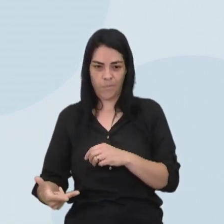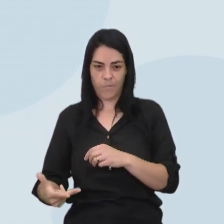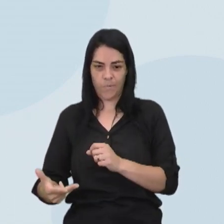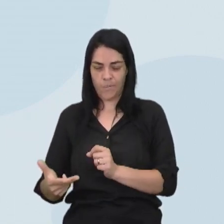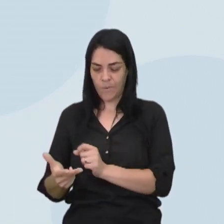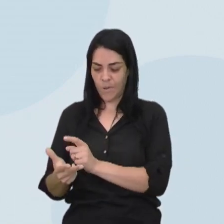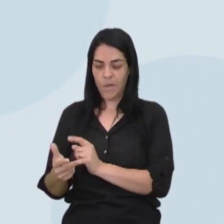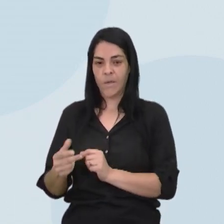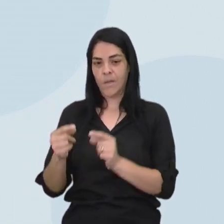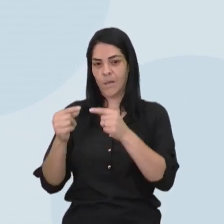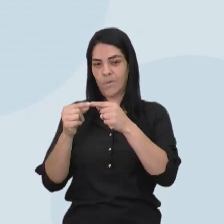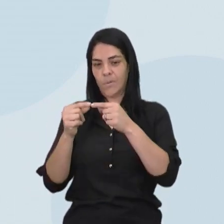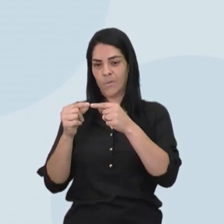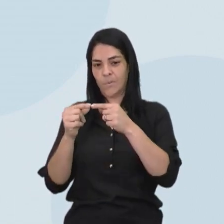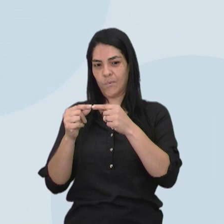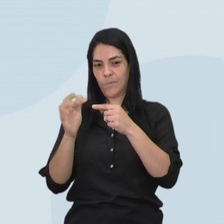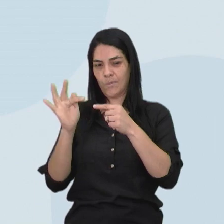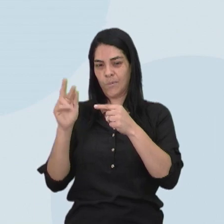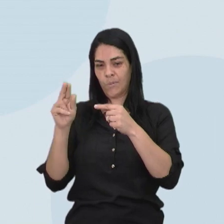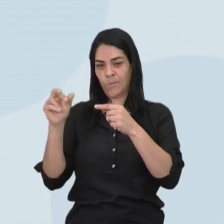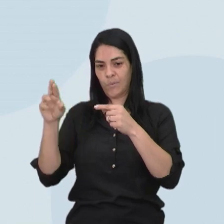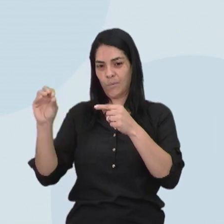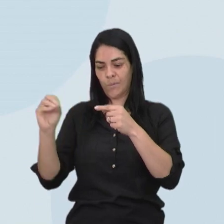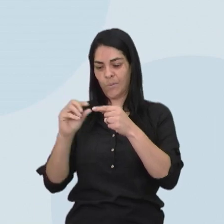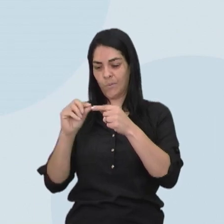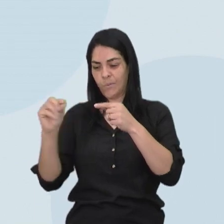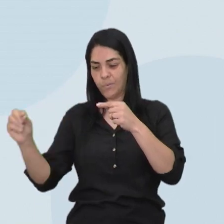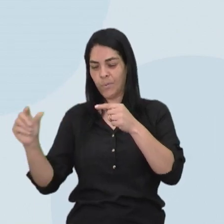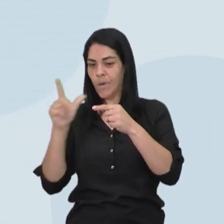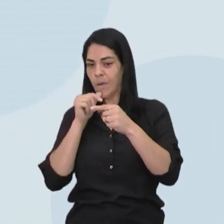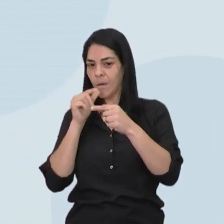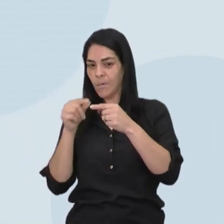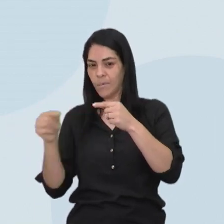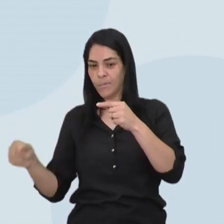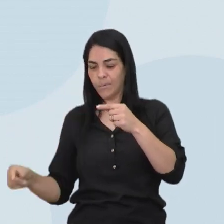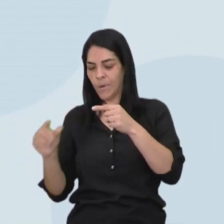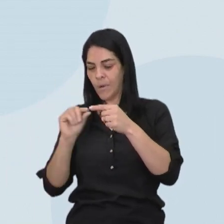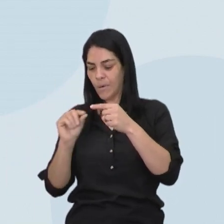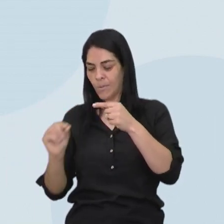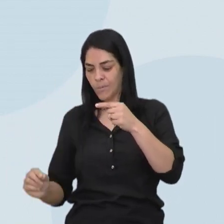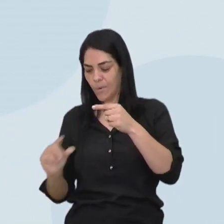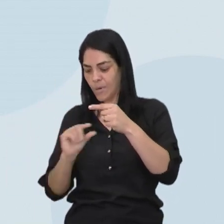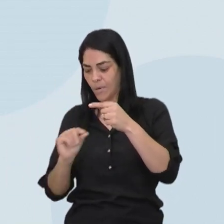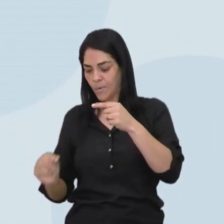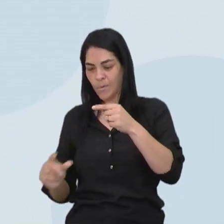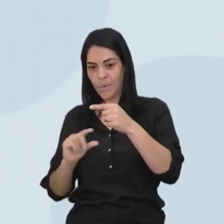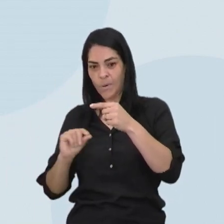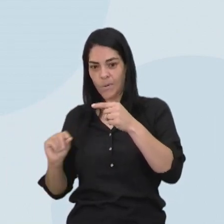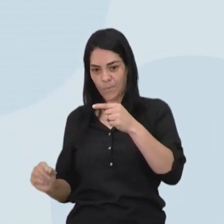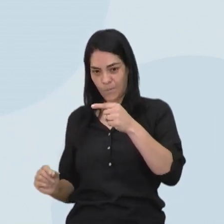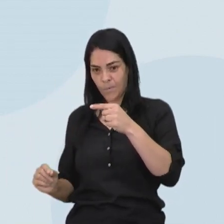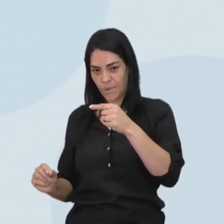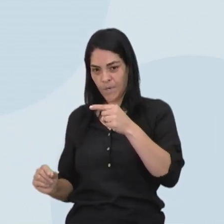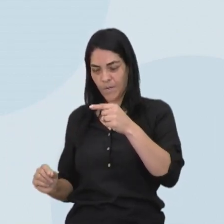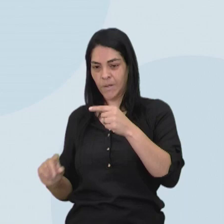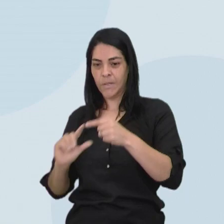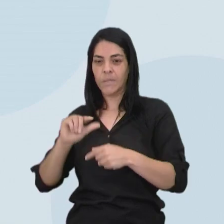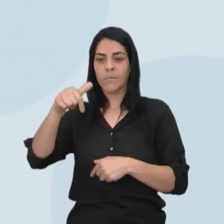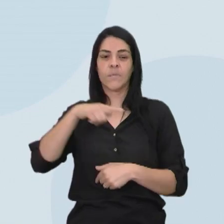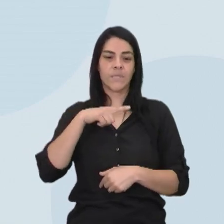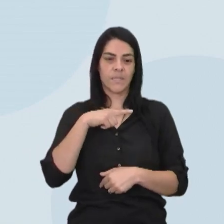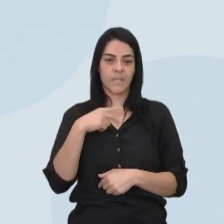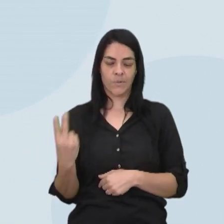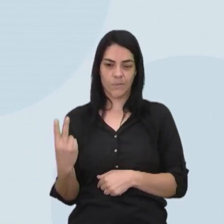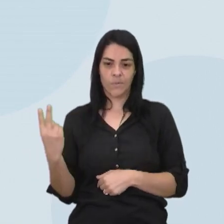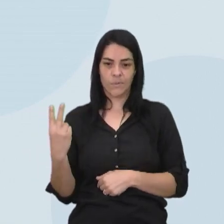que o jato de cima, ele sai e logo já cai pro frasco de baixo. Depois a gente tem um segundo